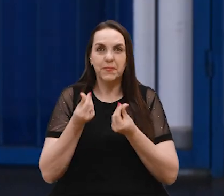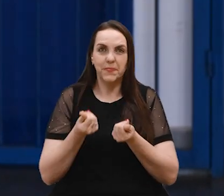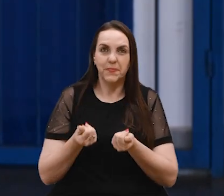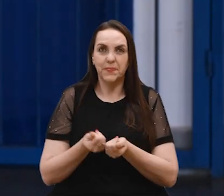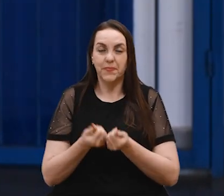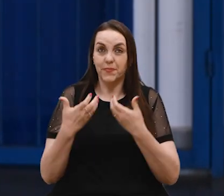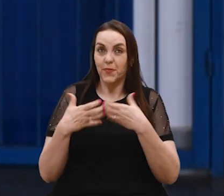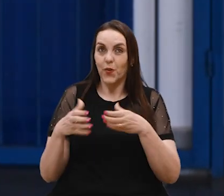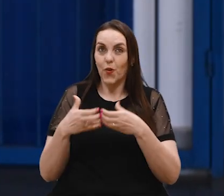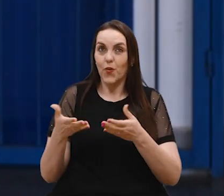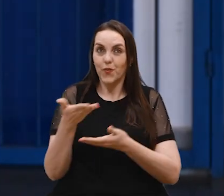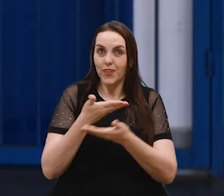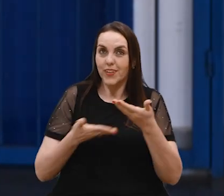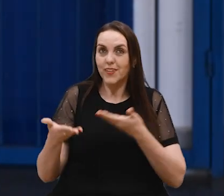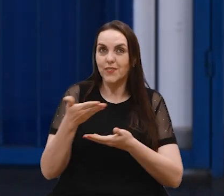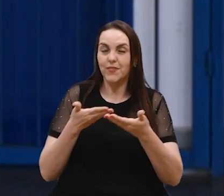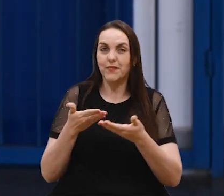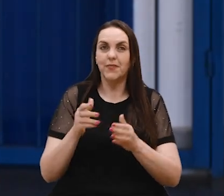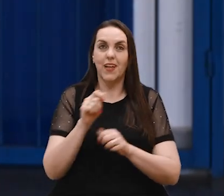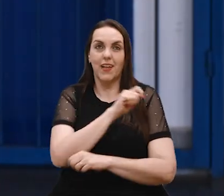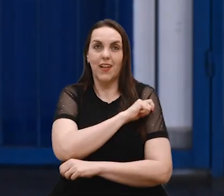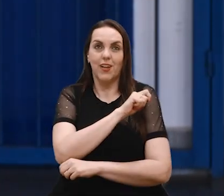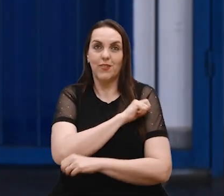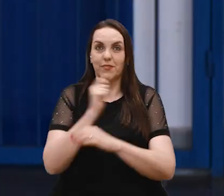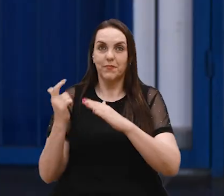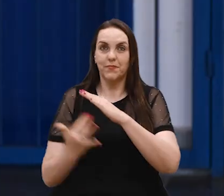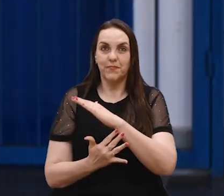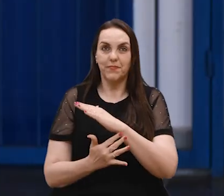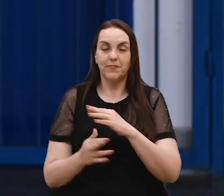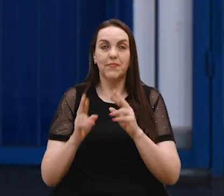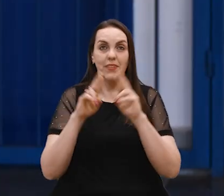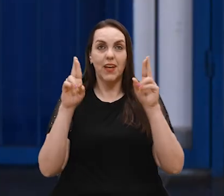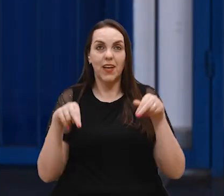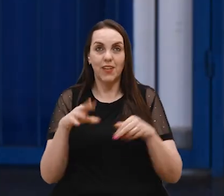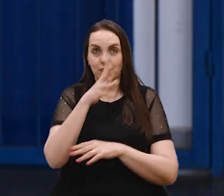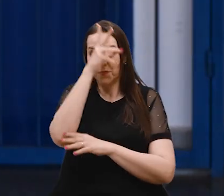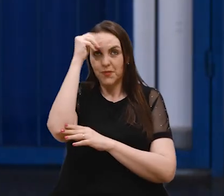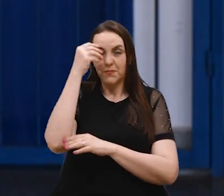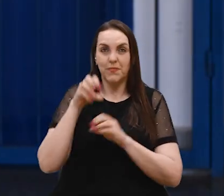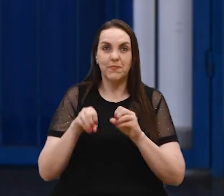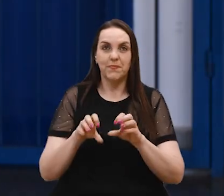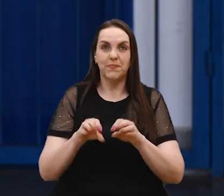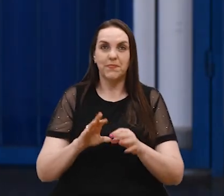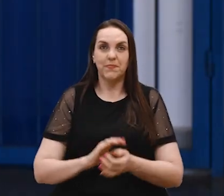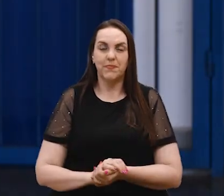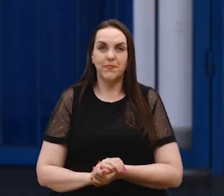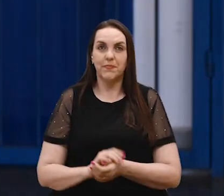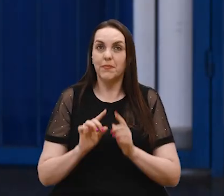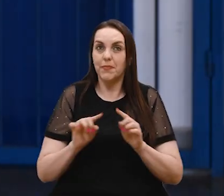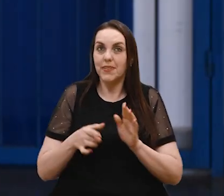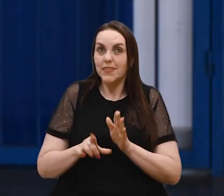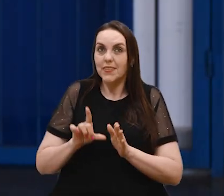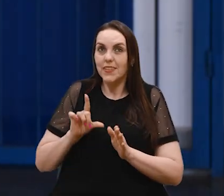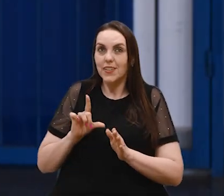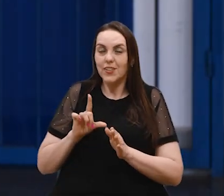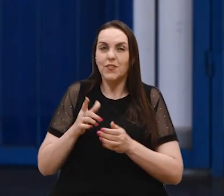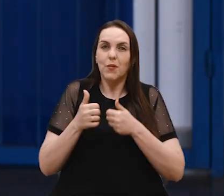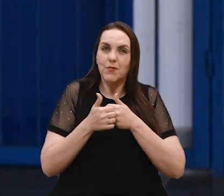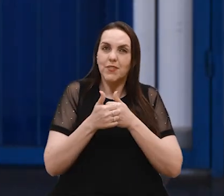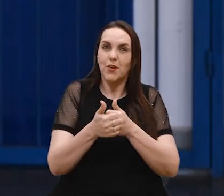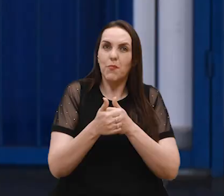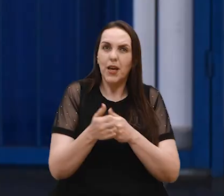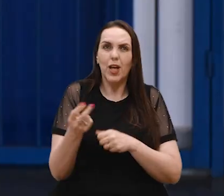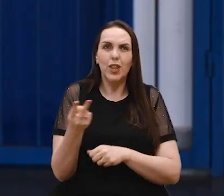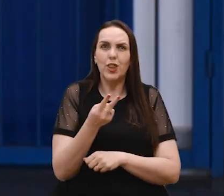sobre o convívio com estudantes imigrantes na rede municipal de ensino. Mas a gente antes vai